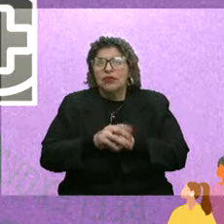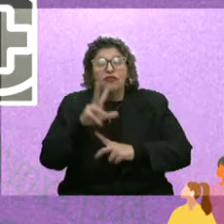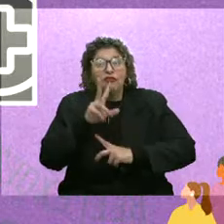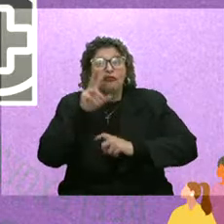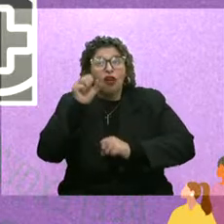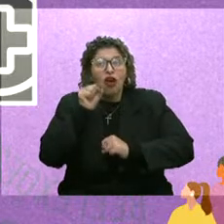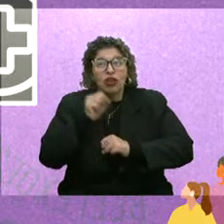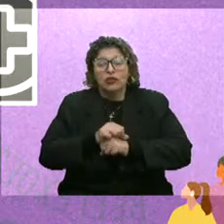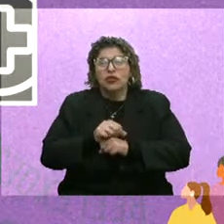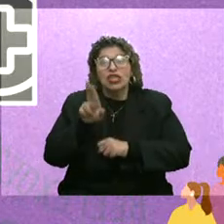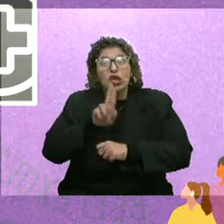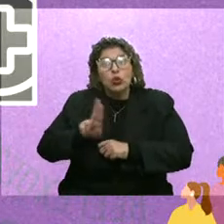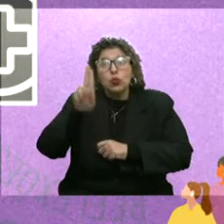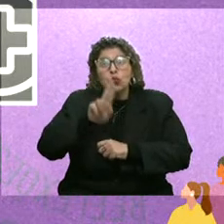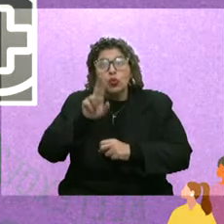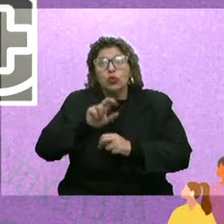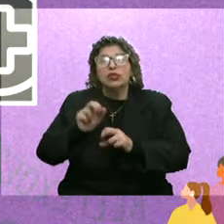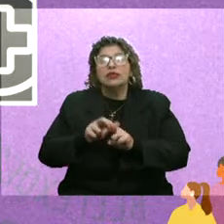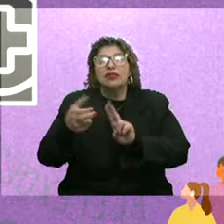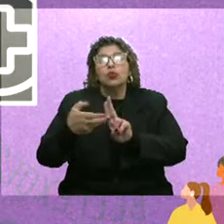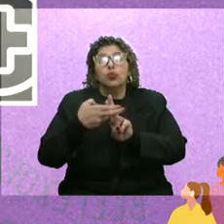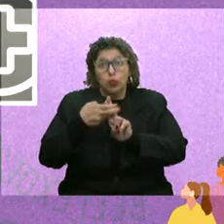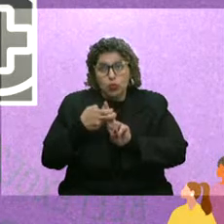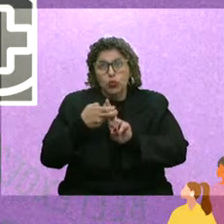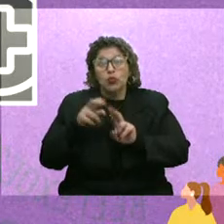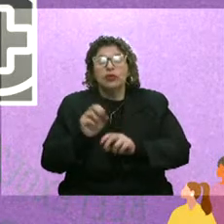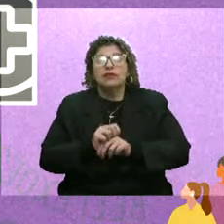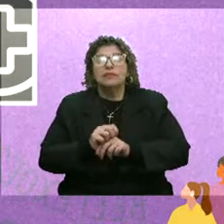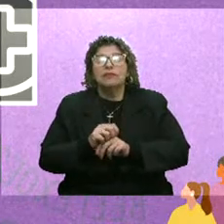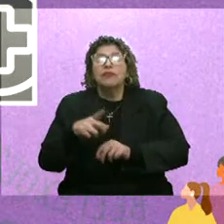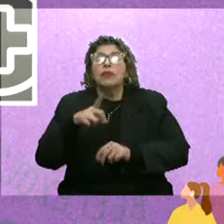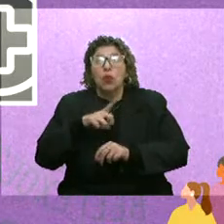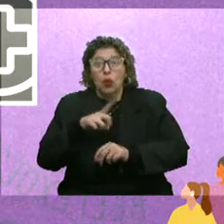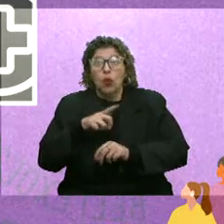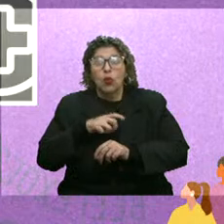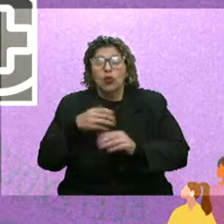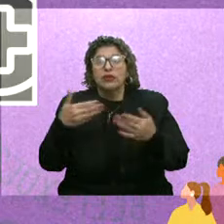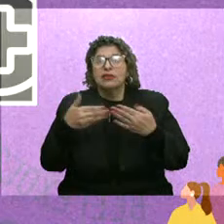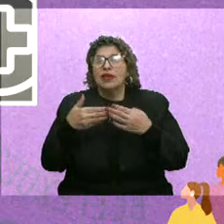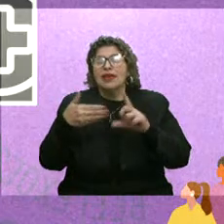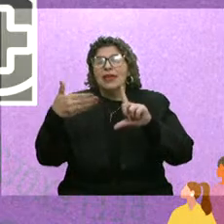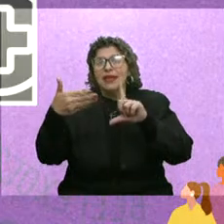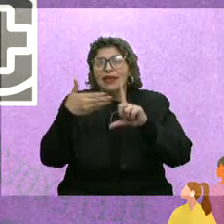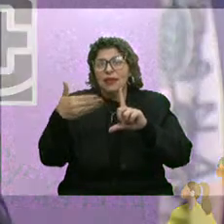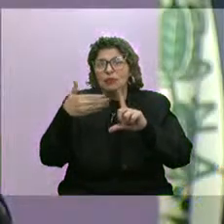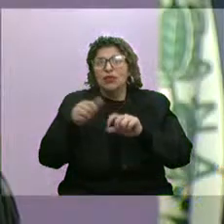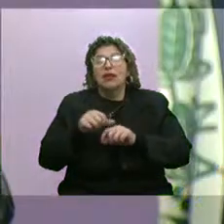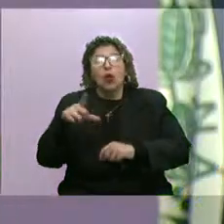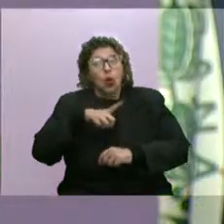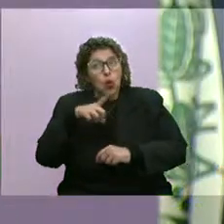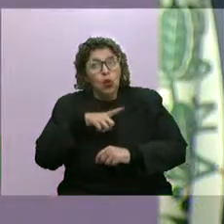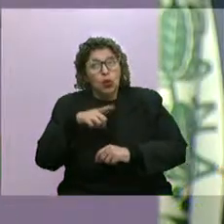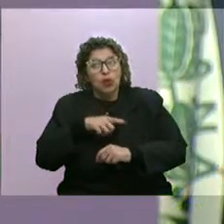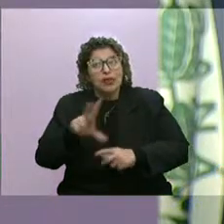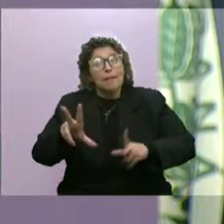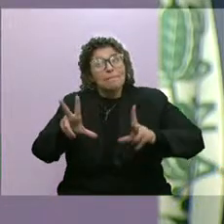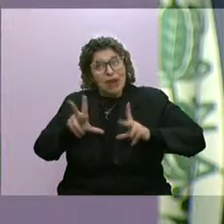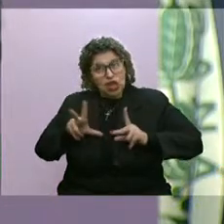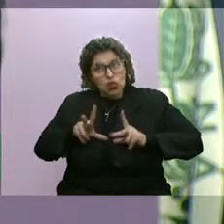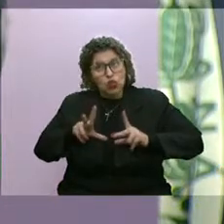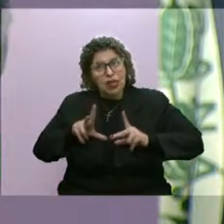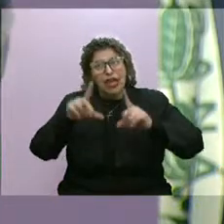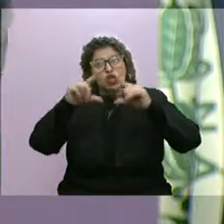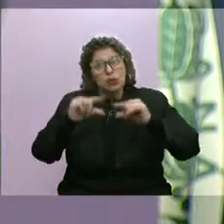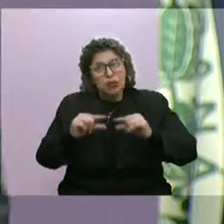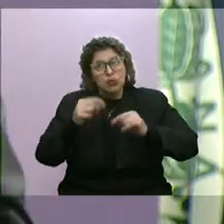forte, tanto em quem usa o sistema de saúde pública unicamente, quanto aquele que usa a híbrida, e também quem usa privado. Claro que em privado diminuiu um